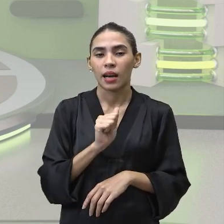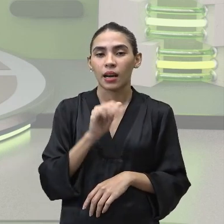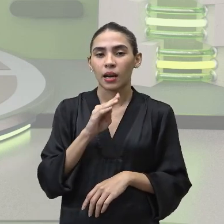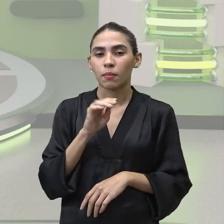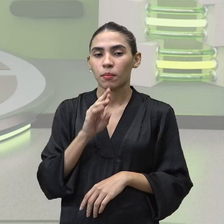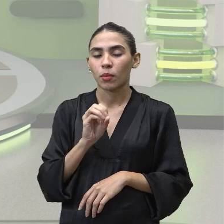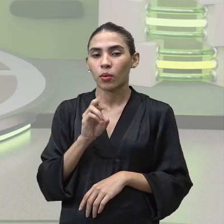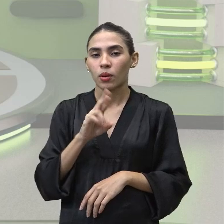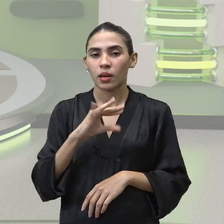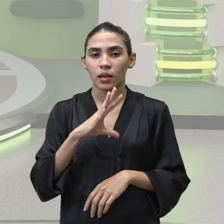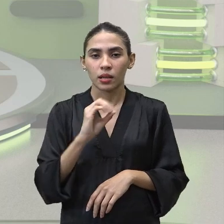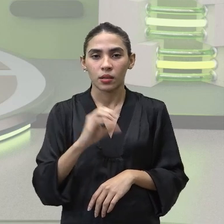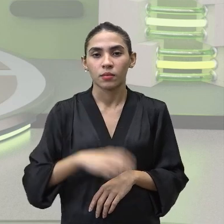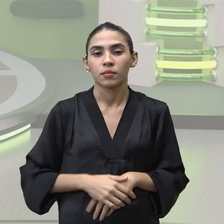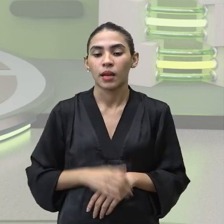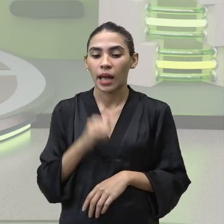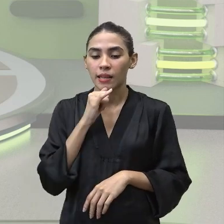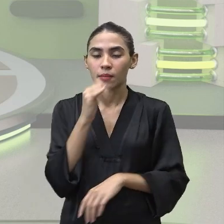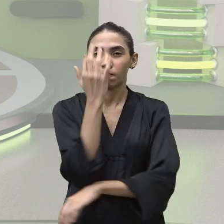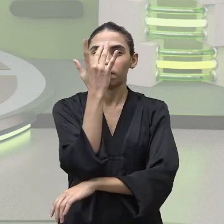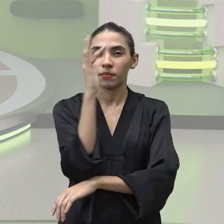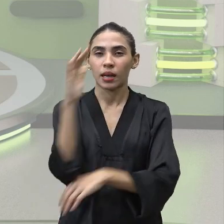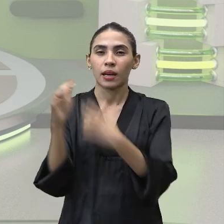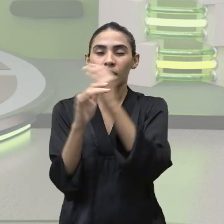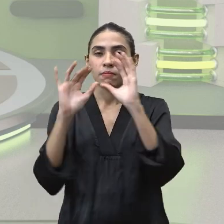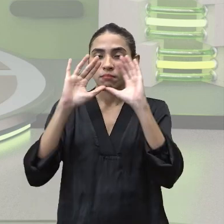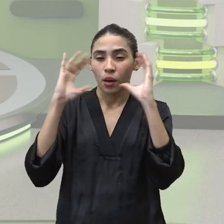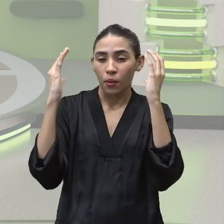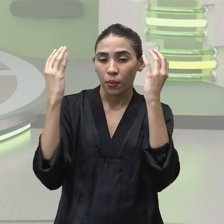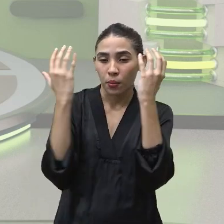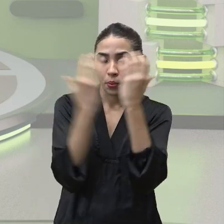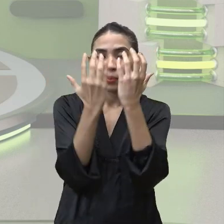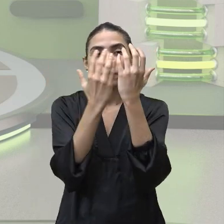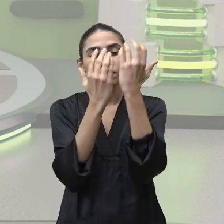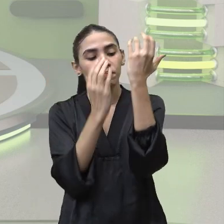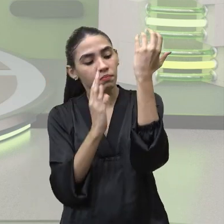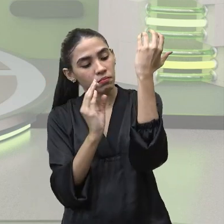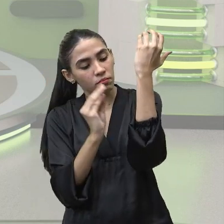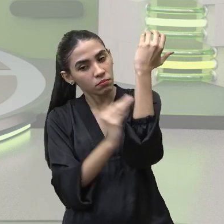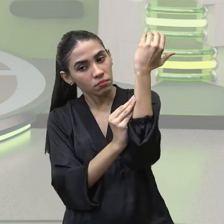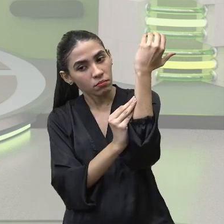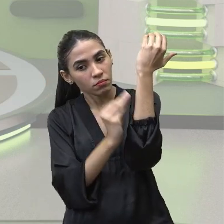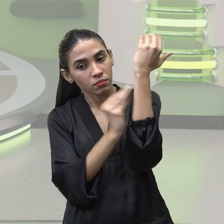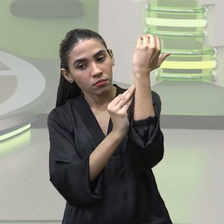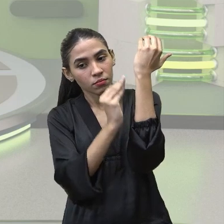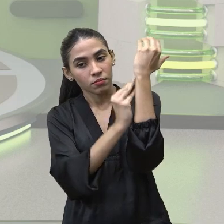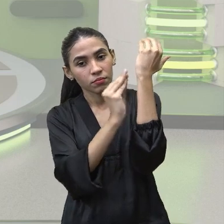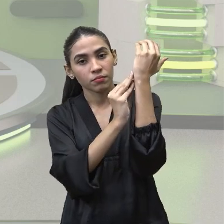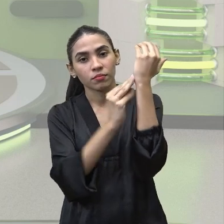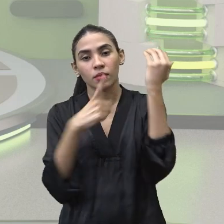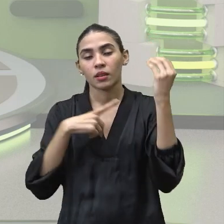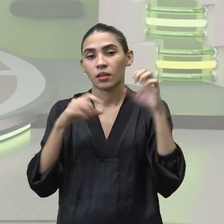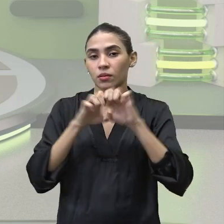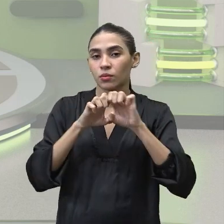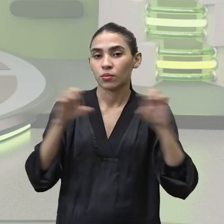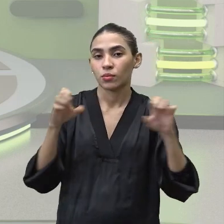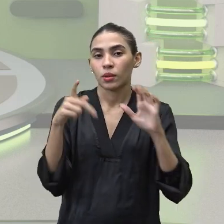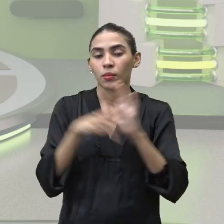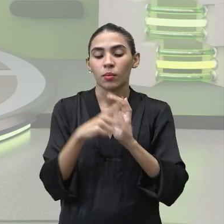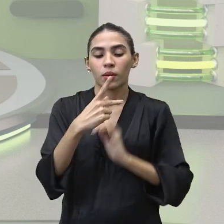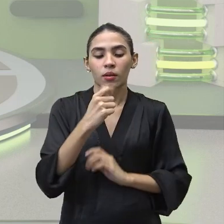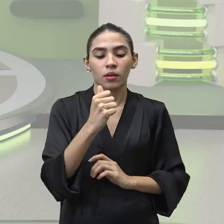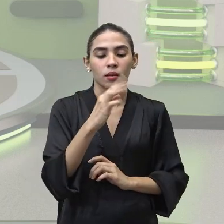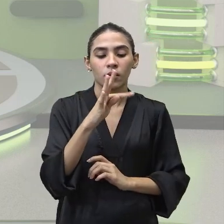ou seja, ela vai estar numa mata fechada, num tronco de árvore. Ela vai possuir na sua estrutura das